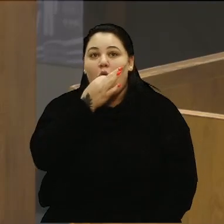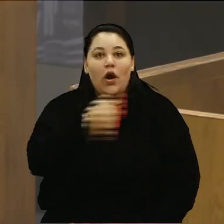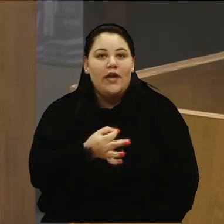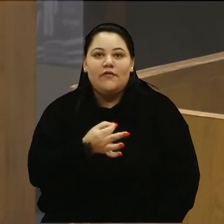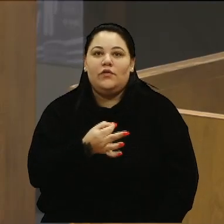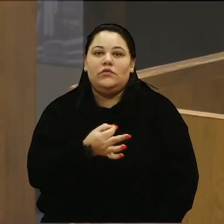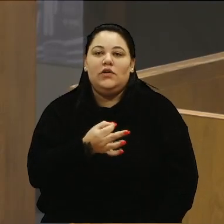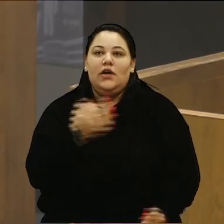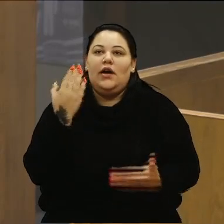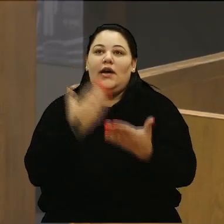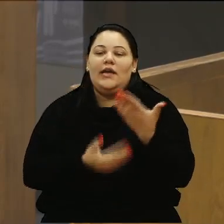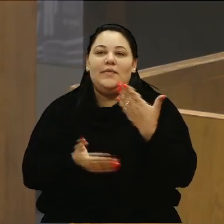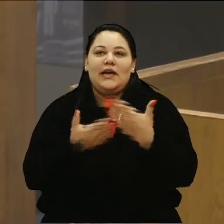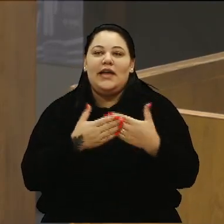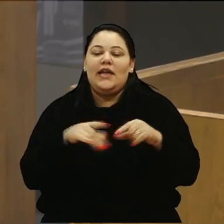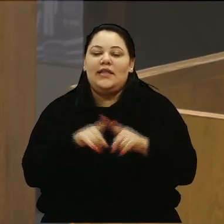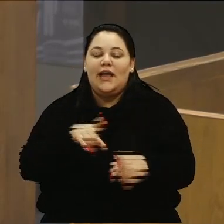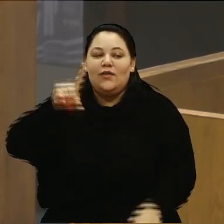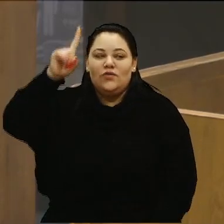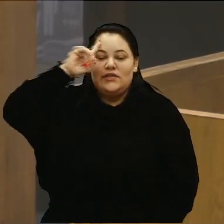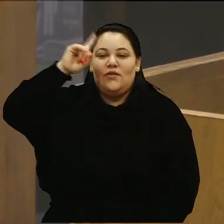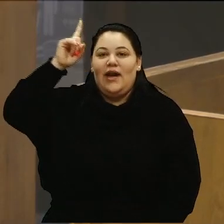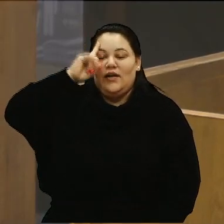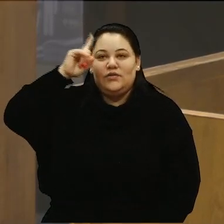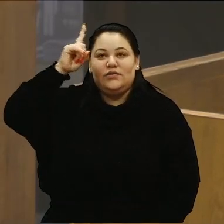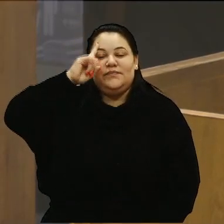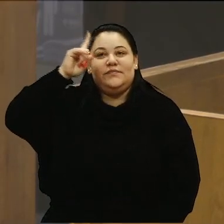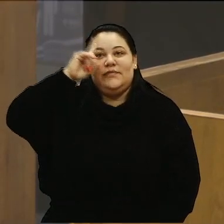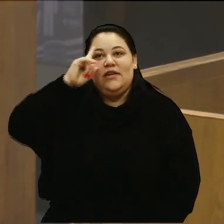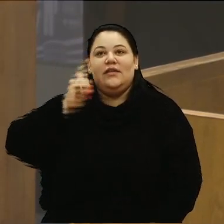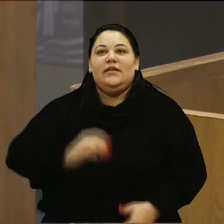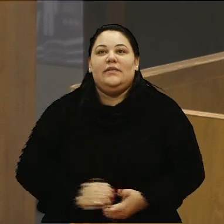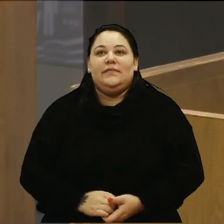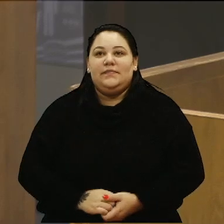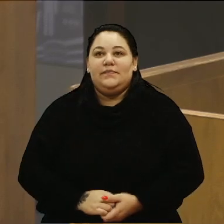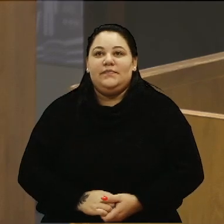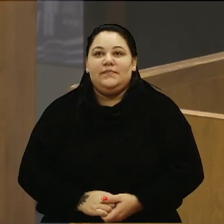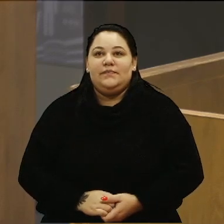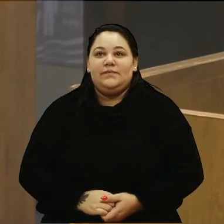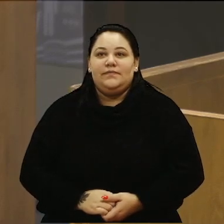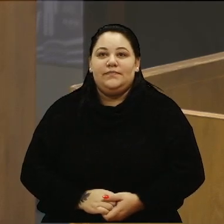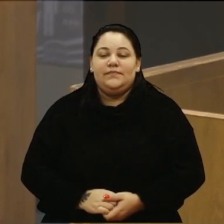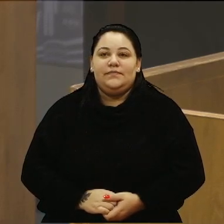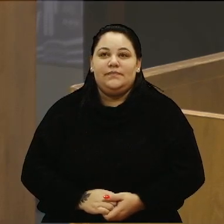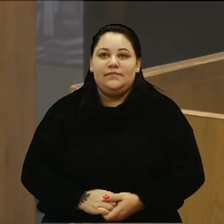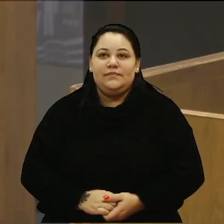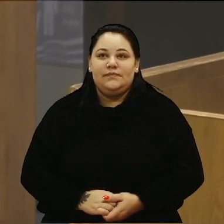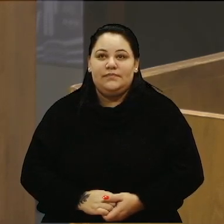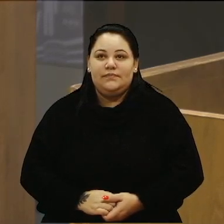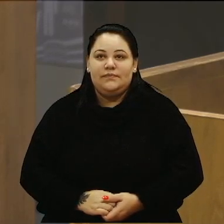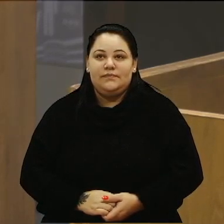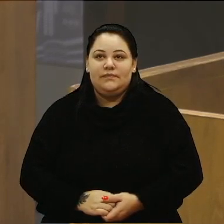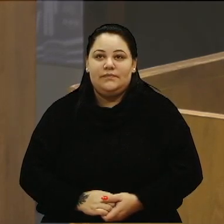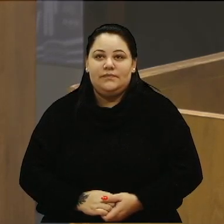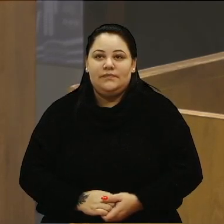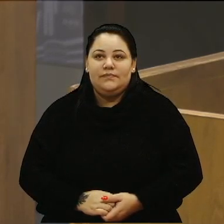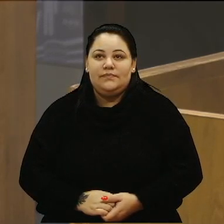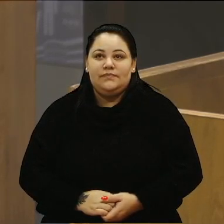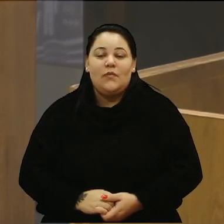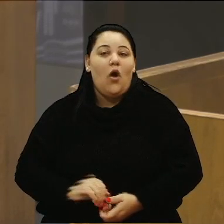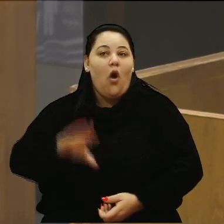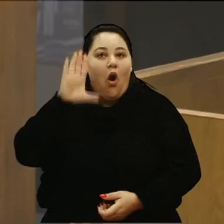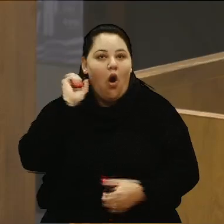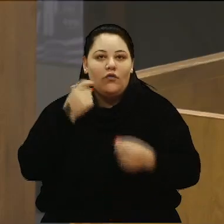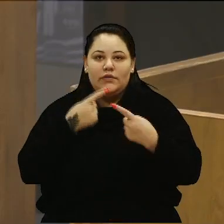todo santo dia. Então, pelo amor de Santo Cristo, secretário de trânsito, ouça essa crítica.